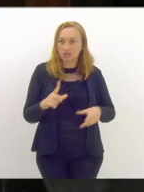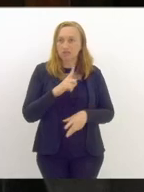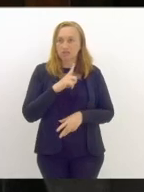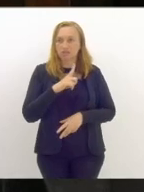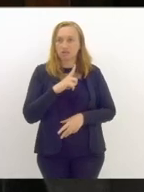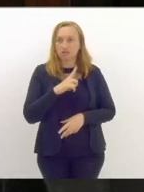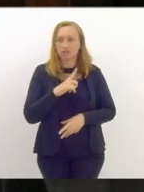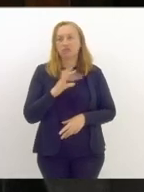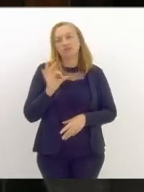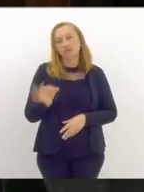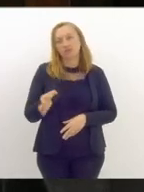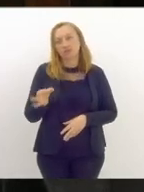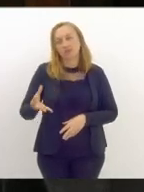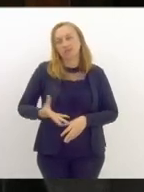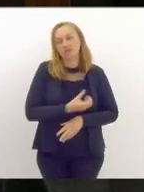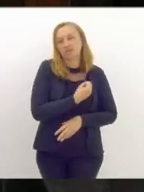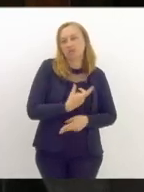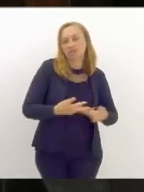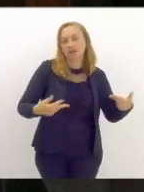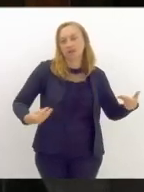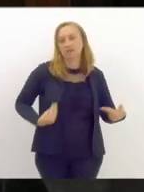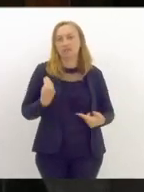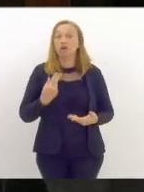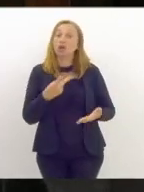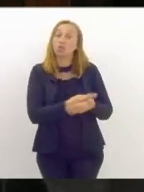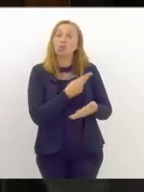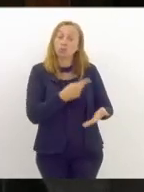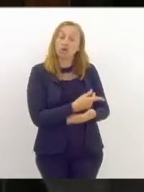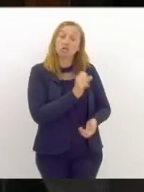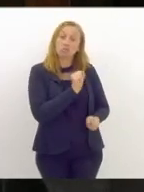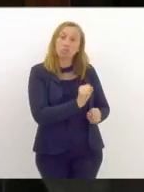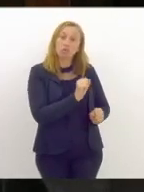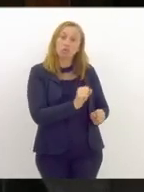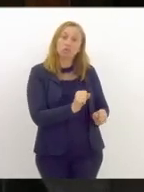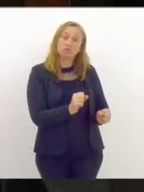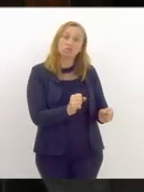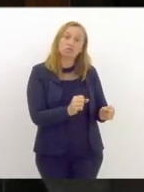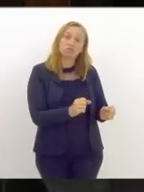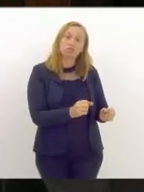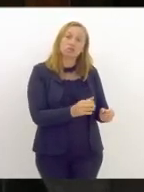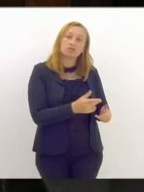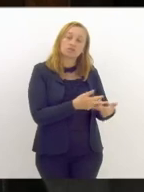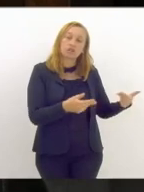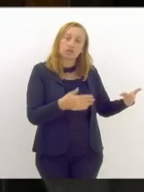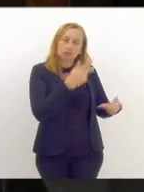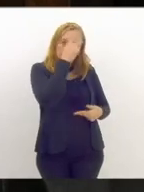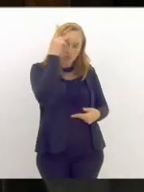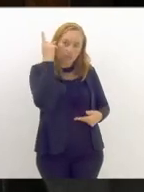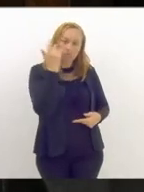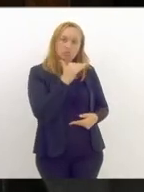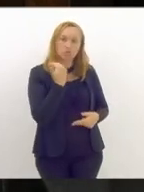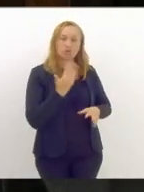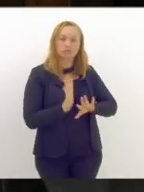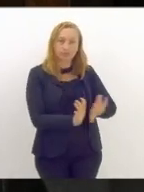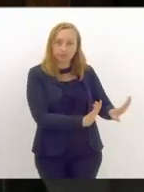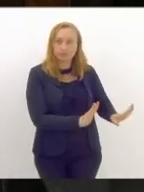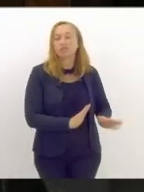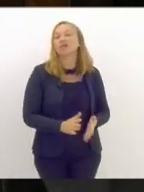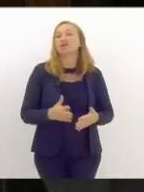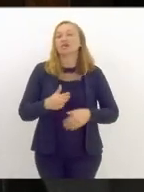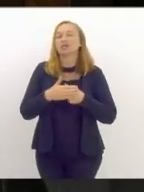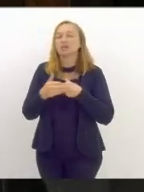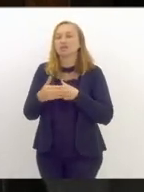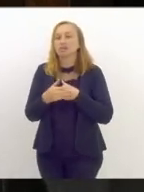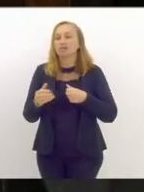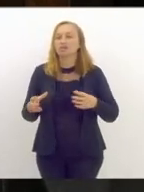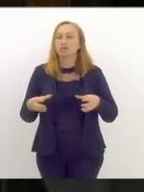um acerto salva muitas vidas, um erro, infelizmente, pode condenar muitas pessoas. Queria fazer um agradecimento muito carinhoso à minha